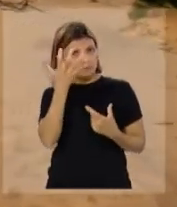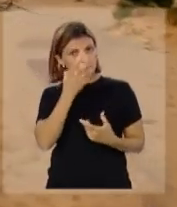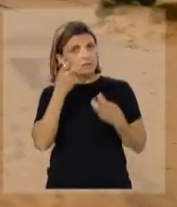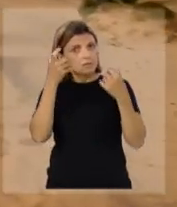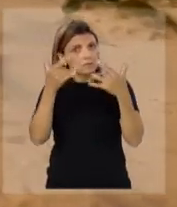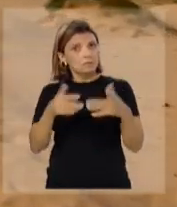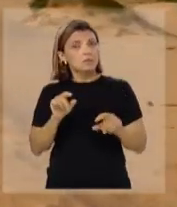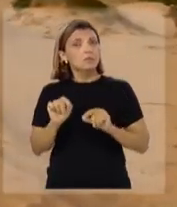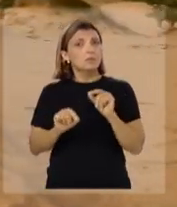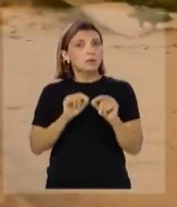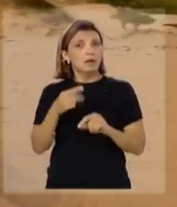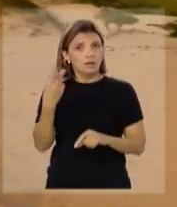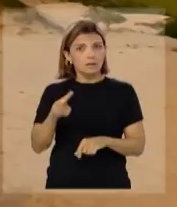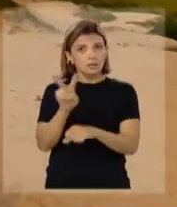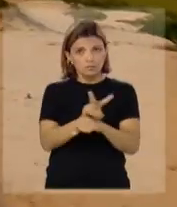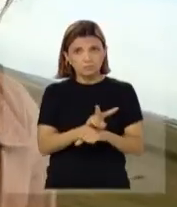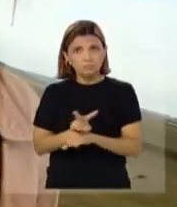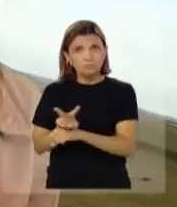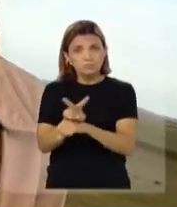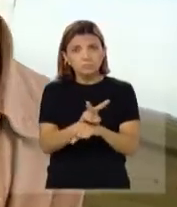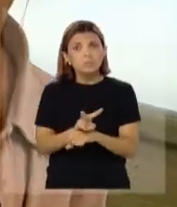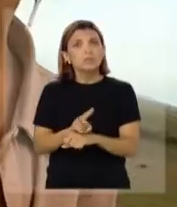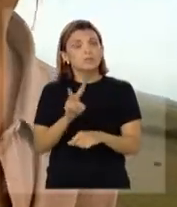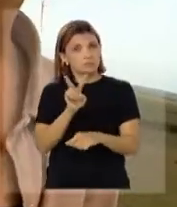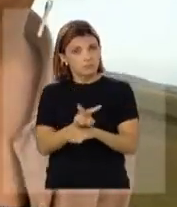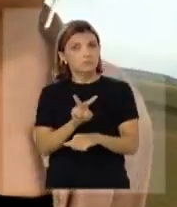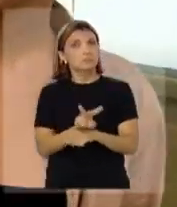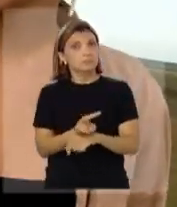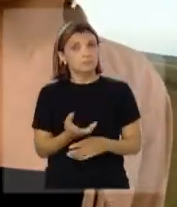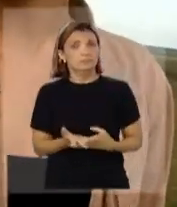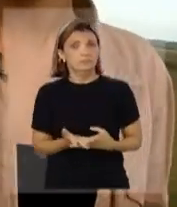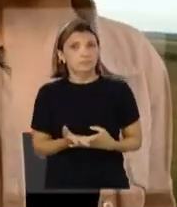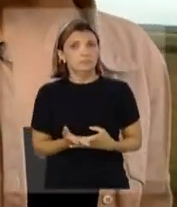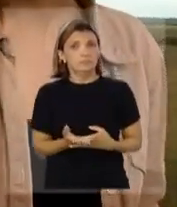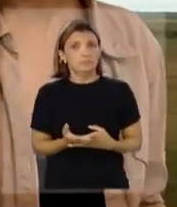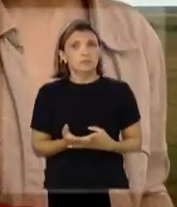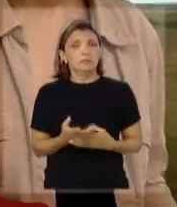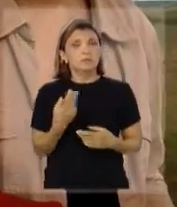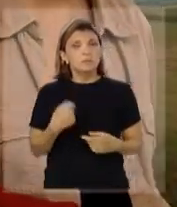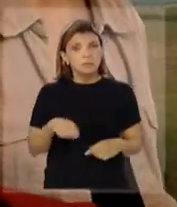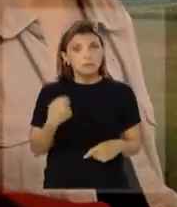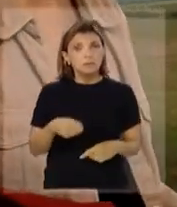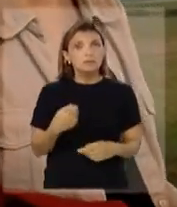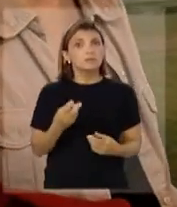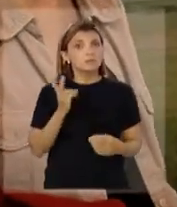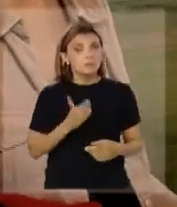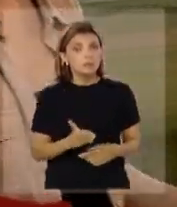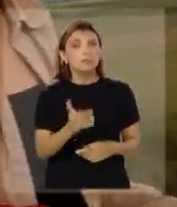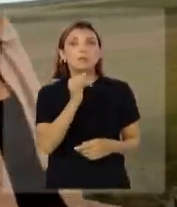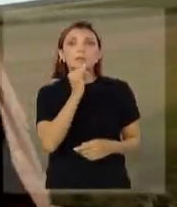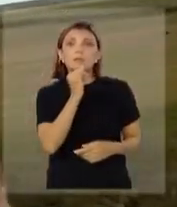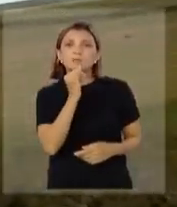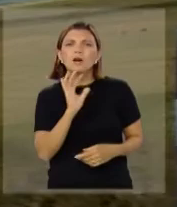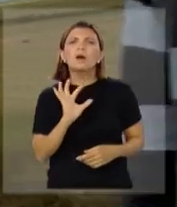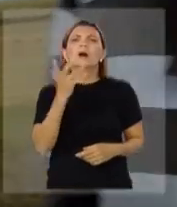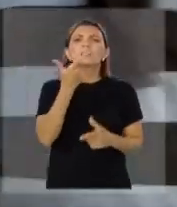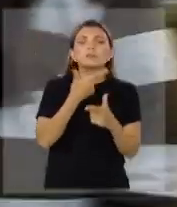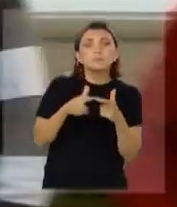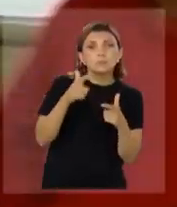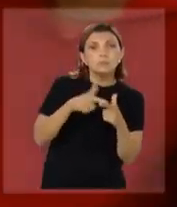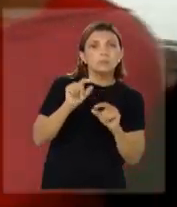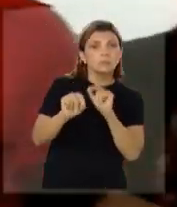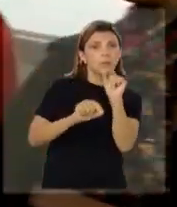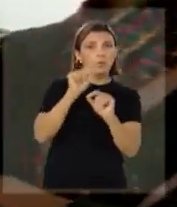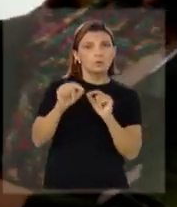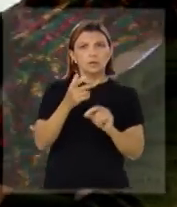uma coisa muito séria para dizer para vocês. Sim. A reserva existe para ser preservada. E é, claro, na medida do possível, né?